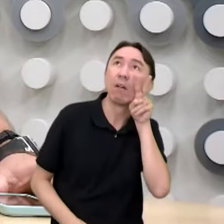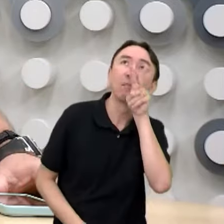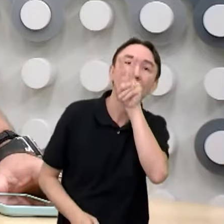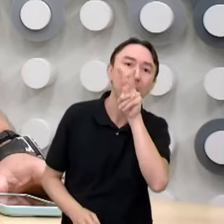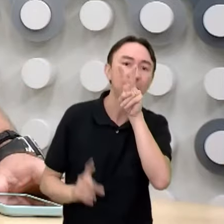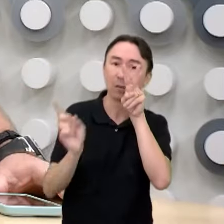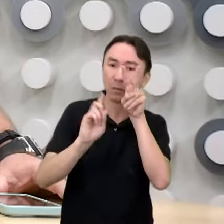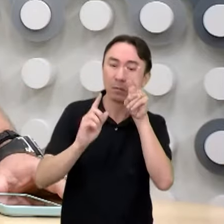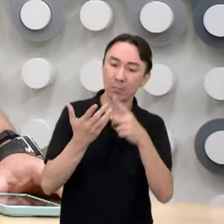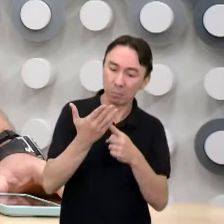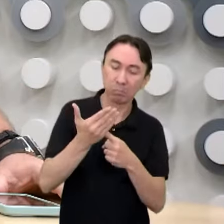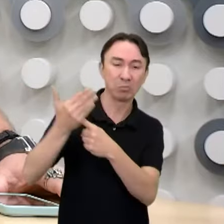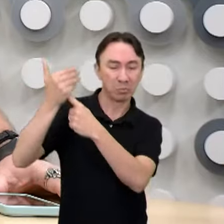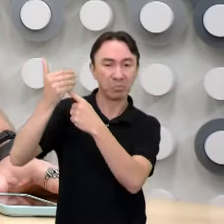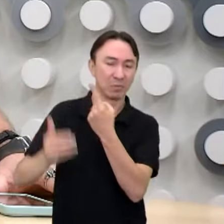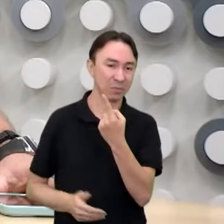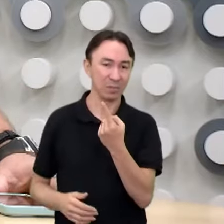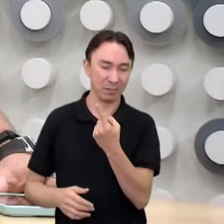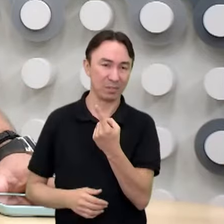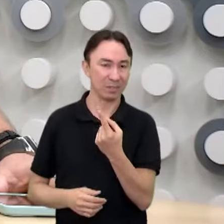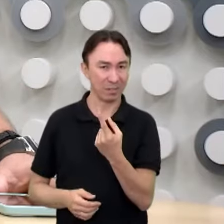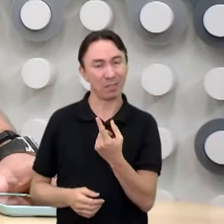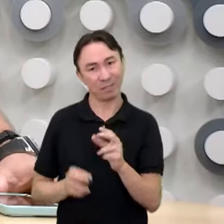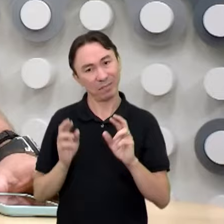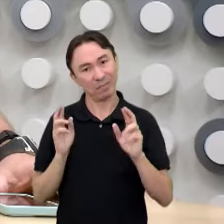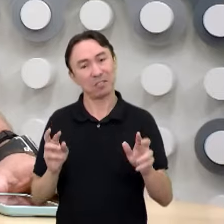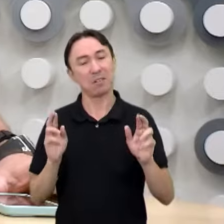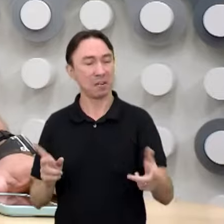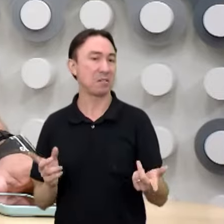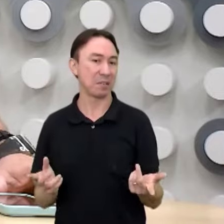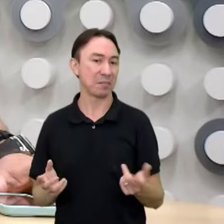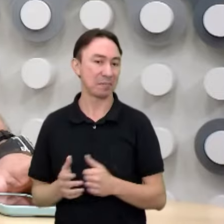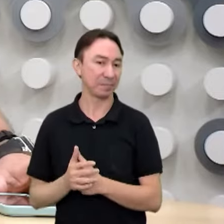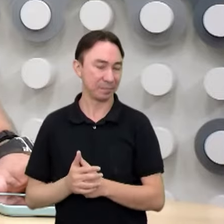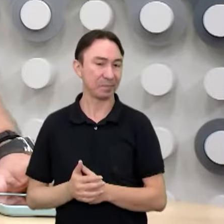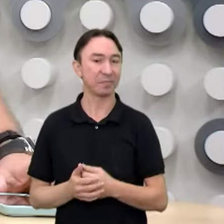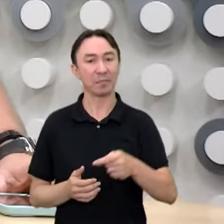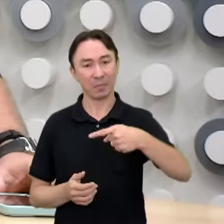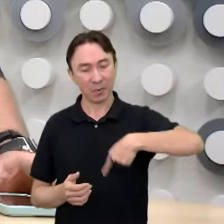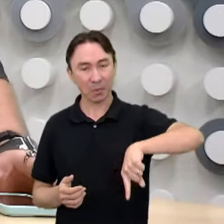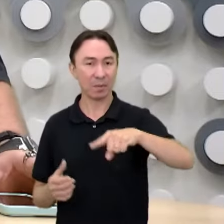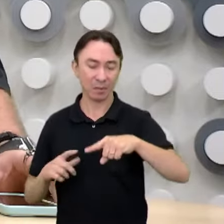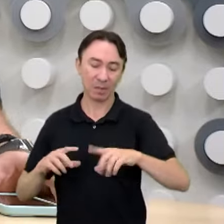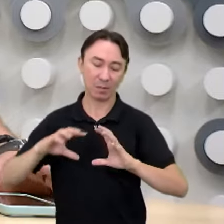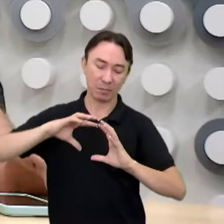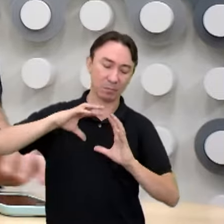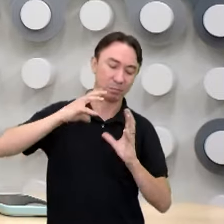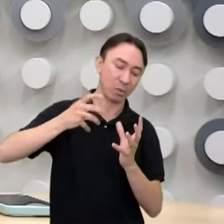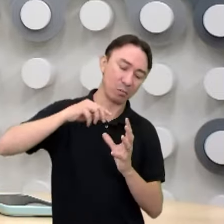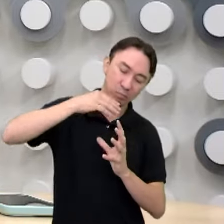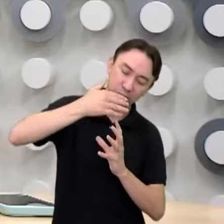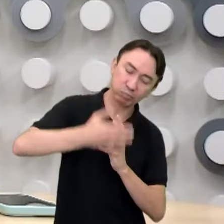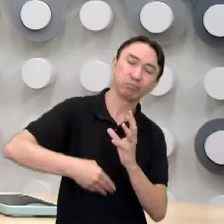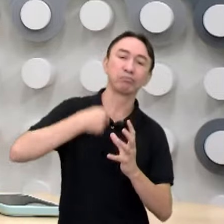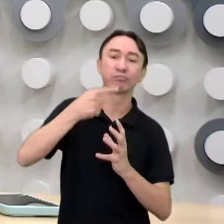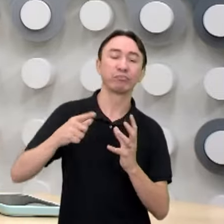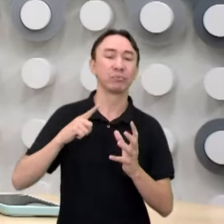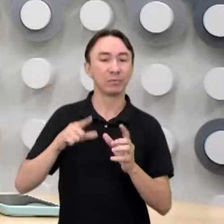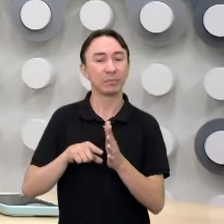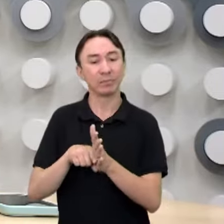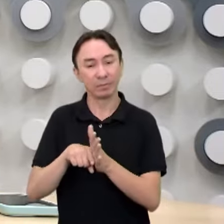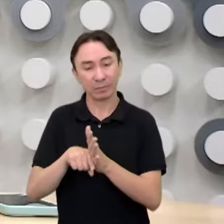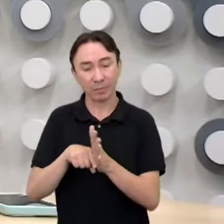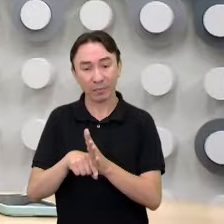gente faz estudo de ciência aí na superfície do nosso planeta, tá certo? Bom, aí nós temos aí as